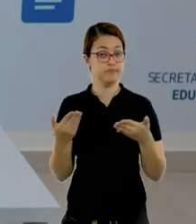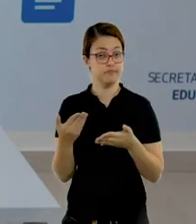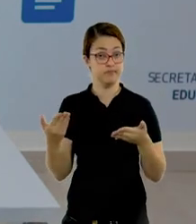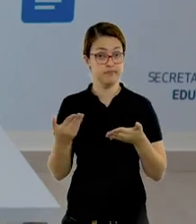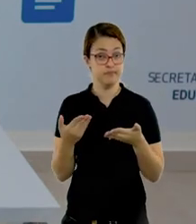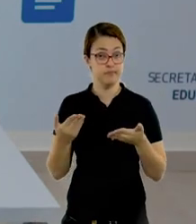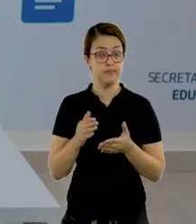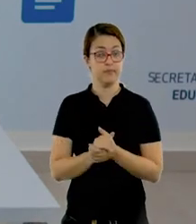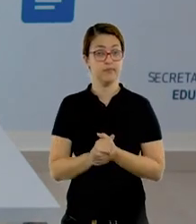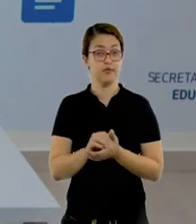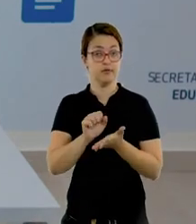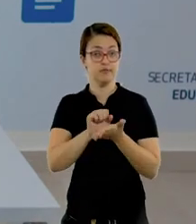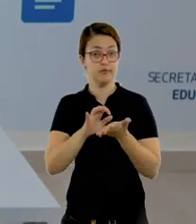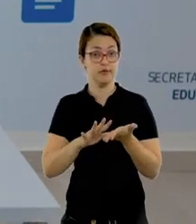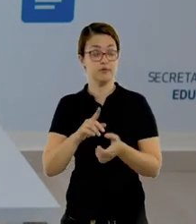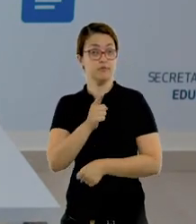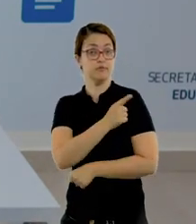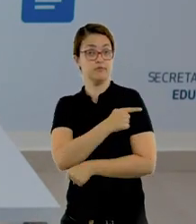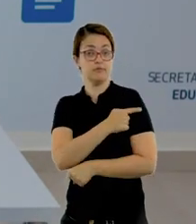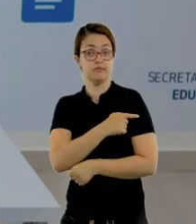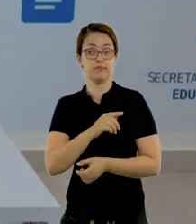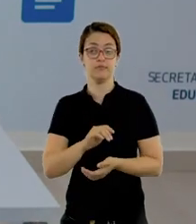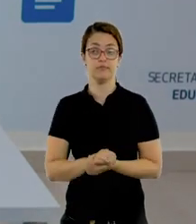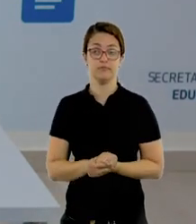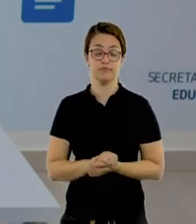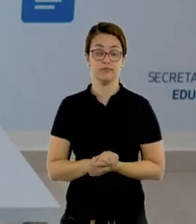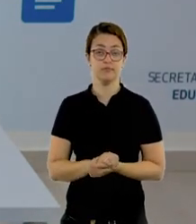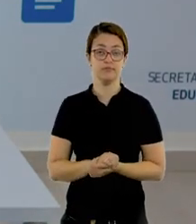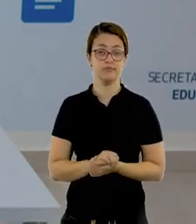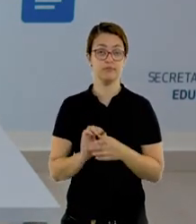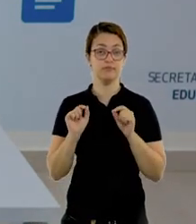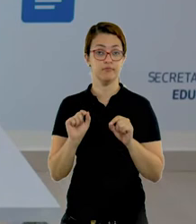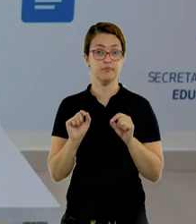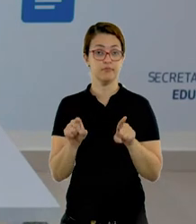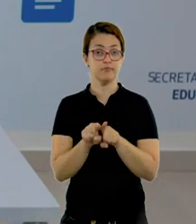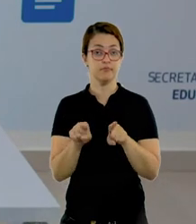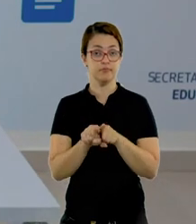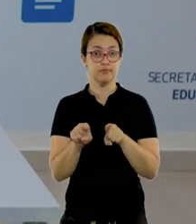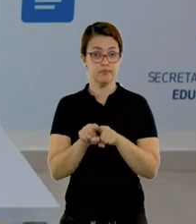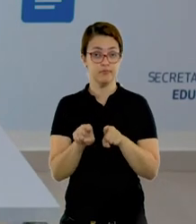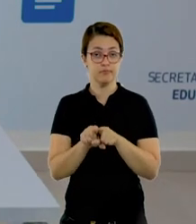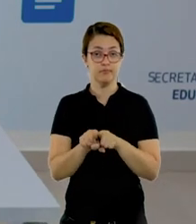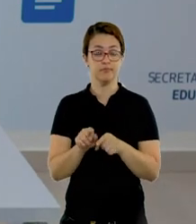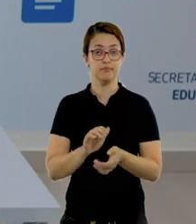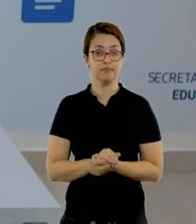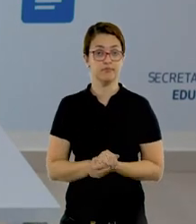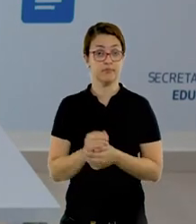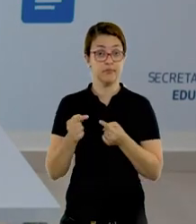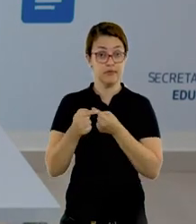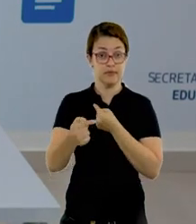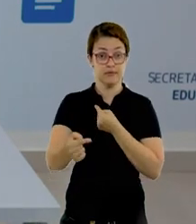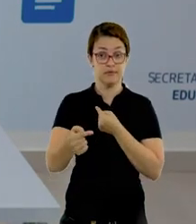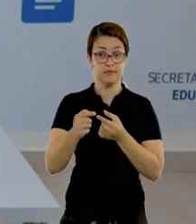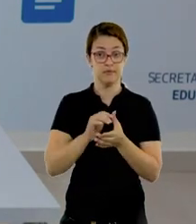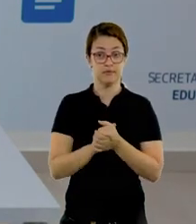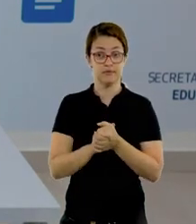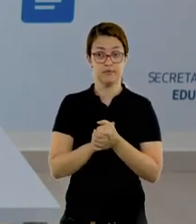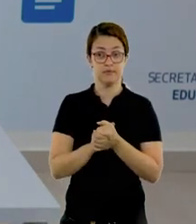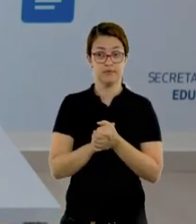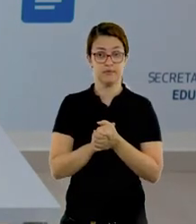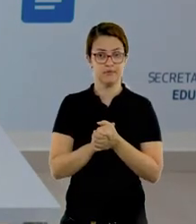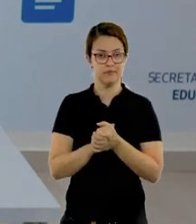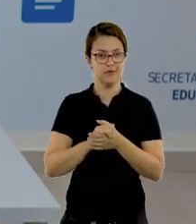Agora para a turma do primeiro ano, vamos lá? Para a turma do primeiro ano também vamos trabalhar essa semana com